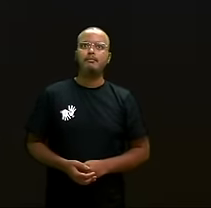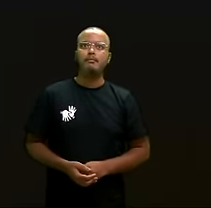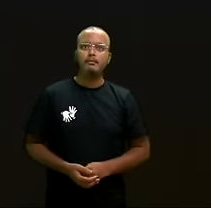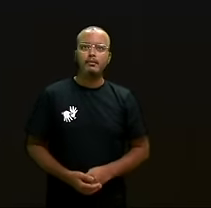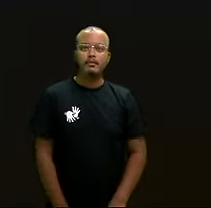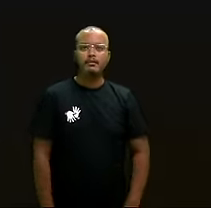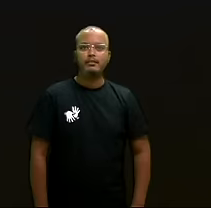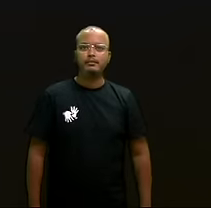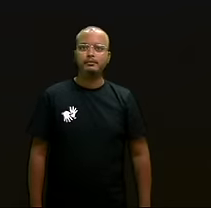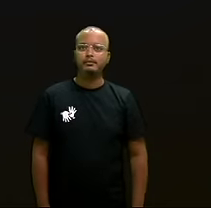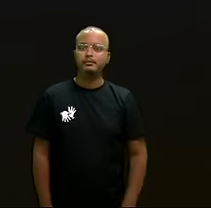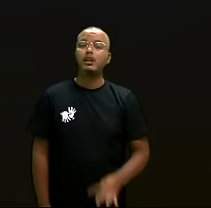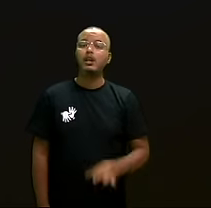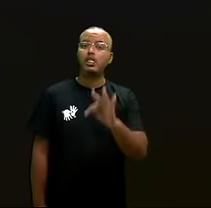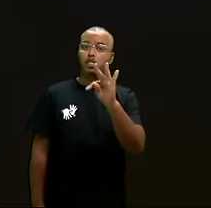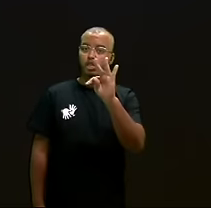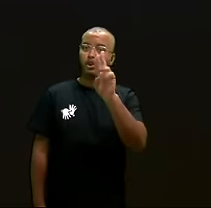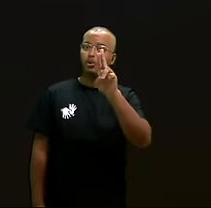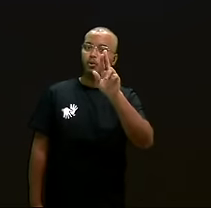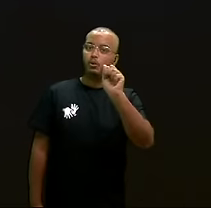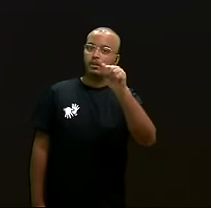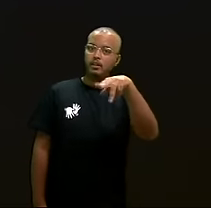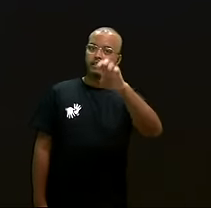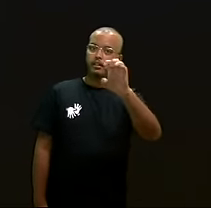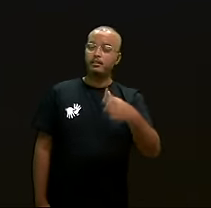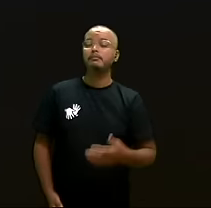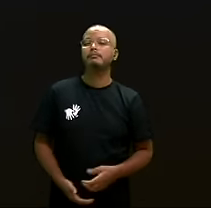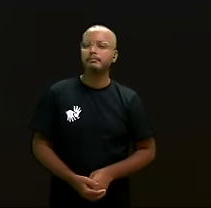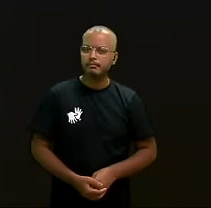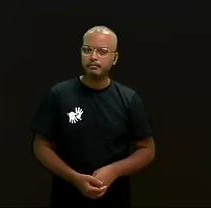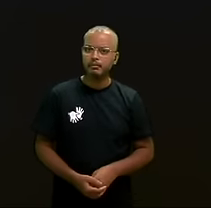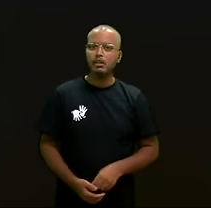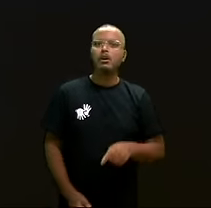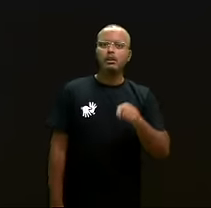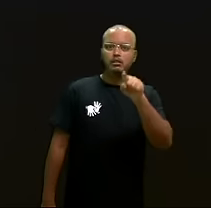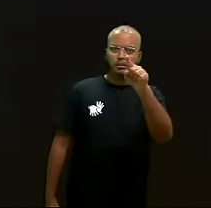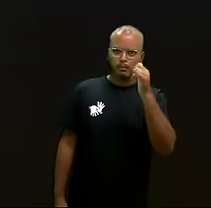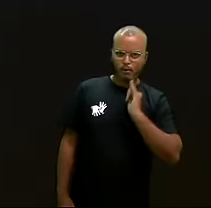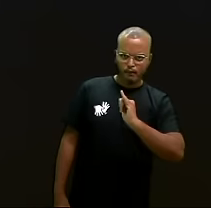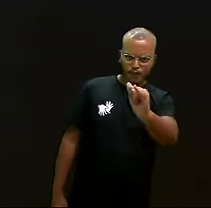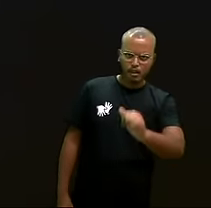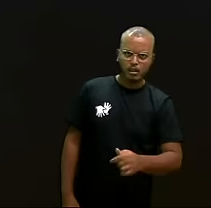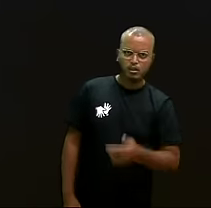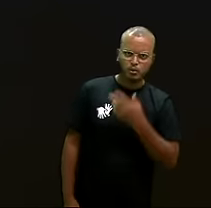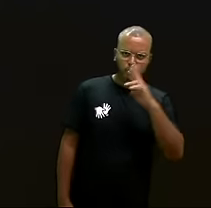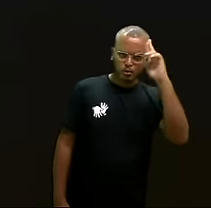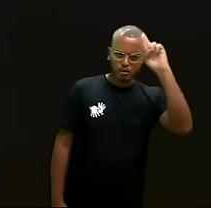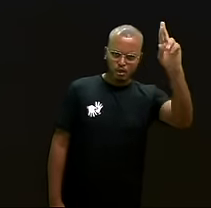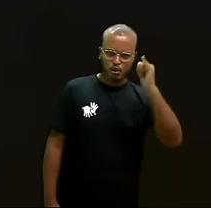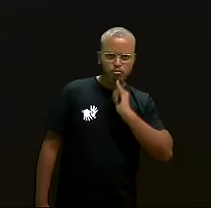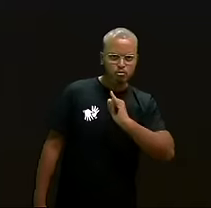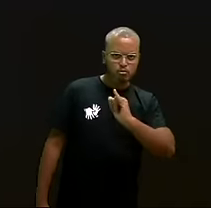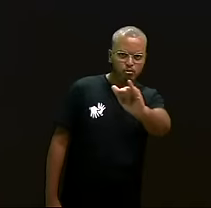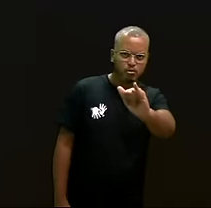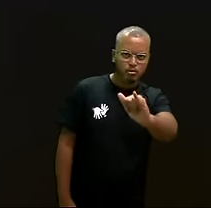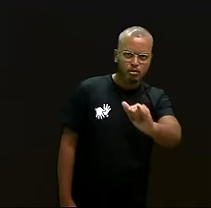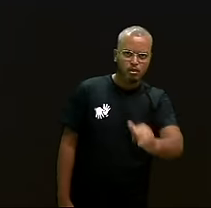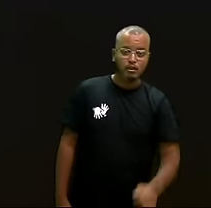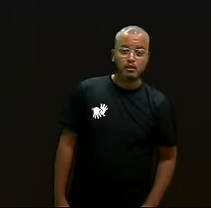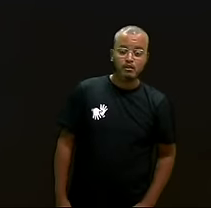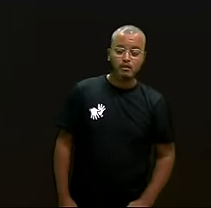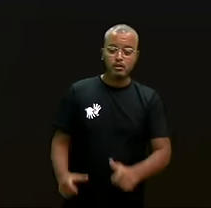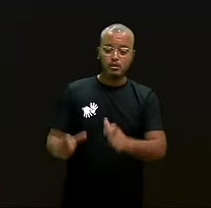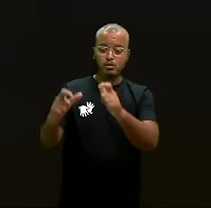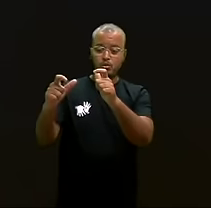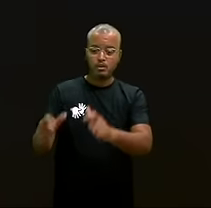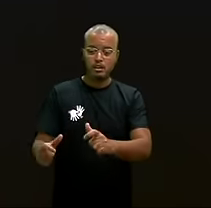mano. Tuane. Pronto. A pessoa fala assim, Tuane. Assim te diz o Senhor, vou te tirar do Nagasúbia e vou te levar